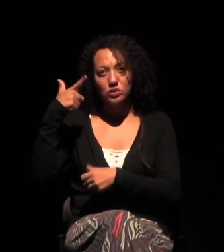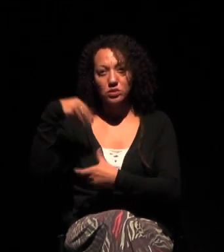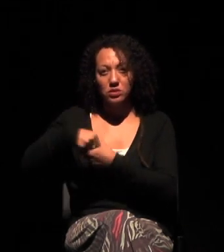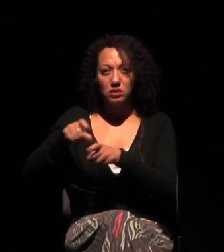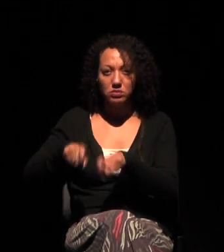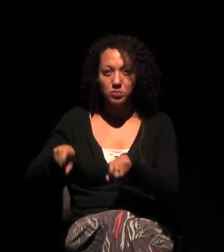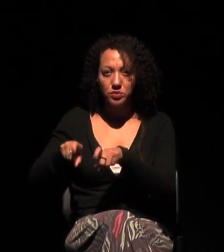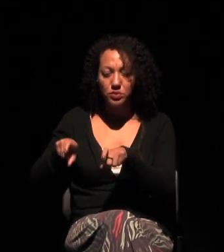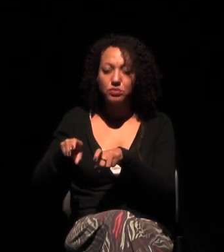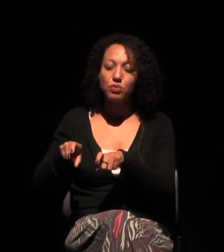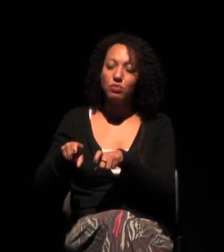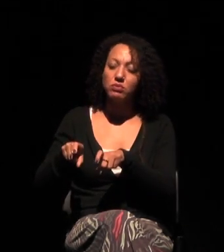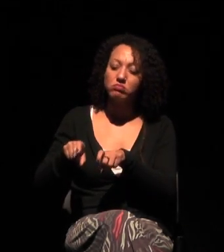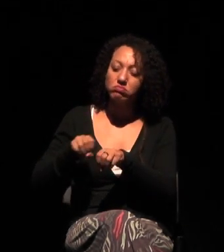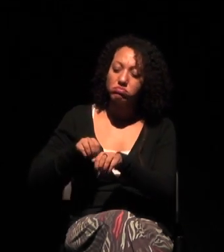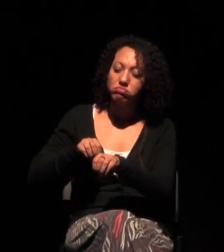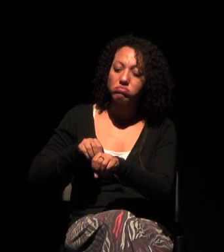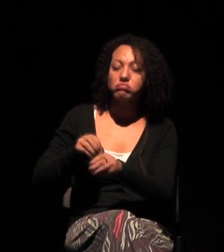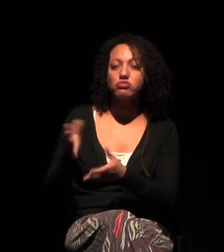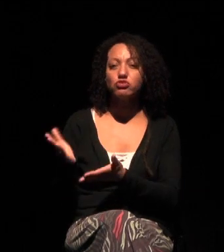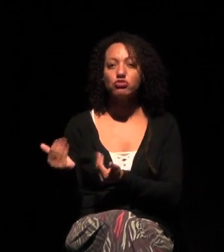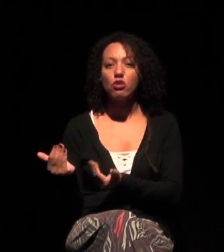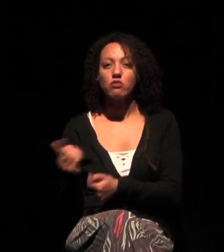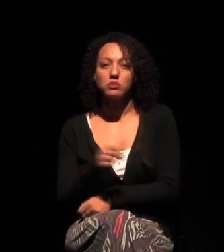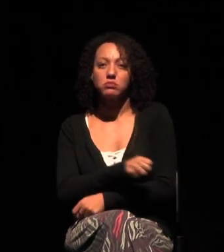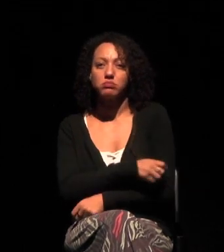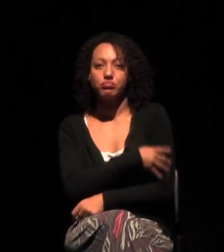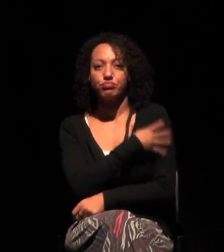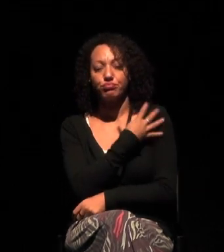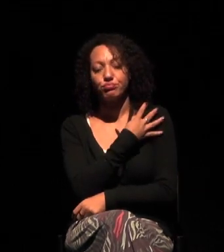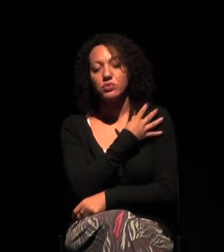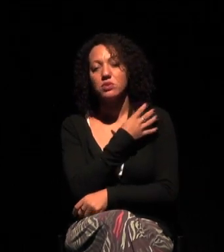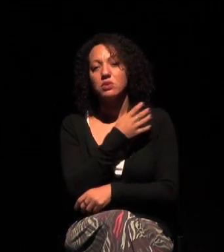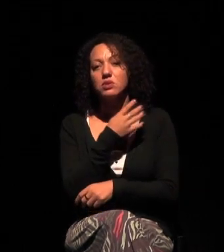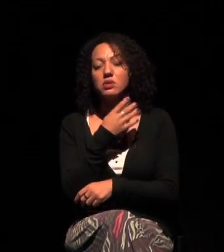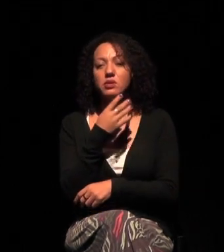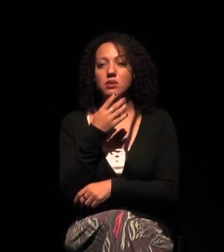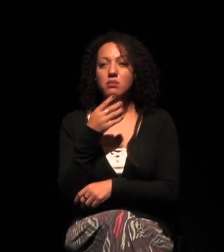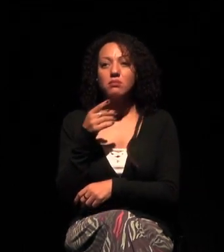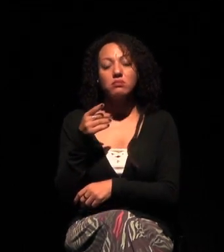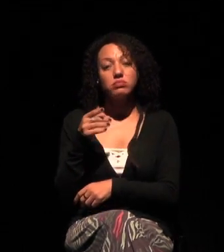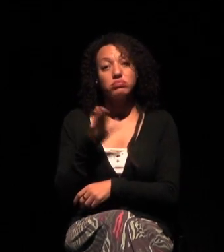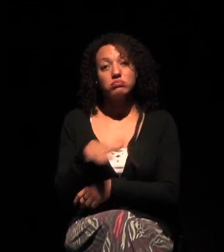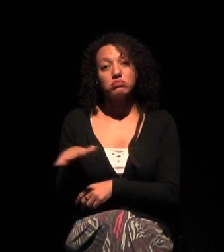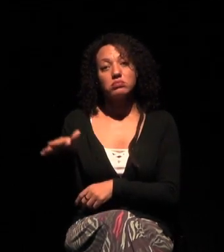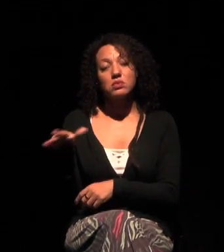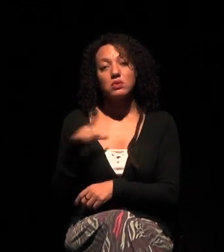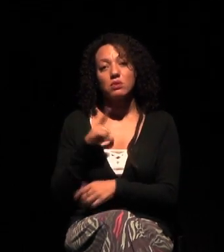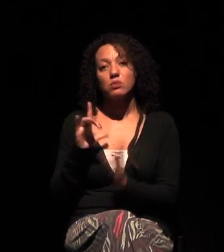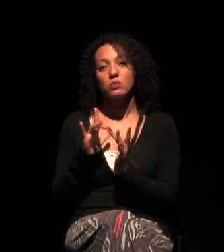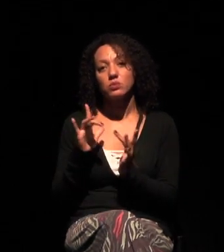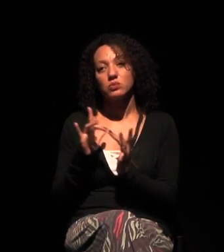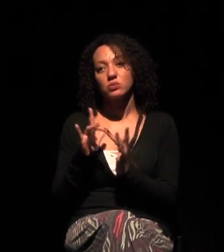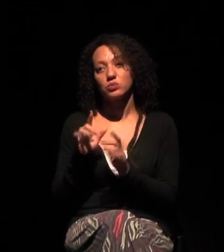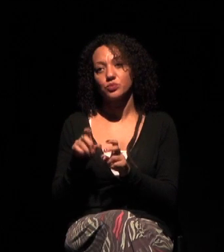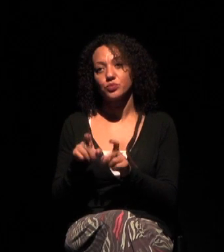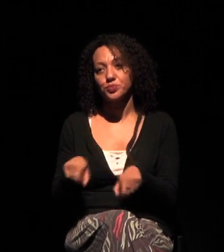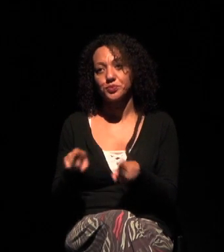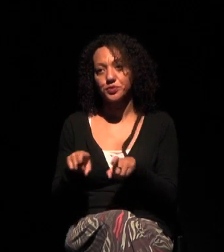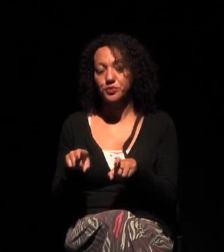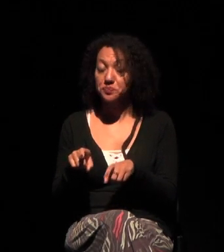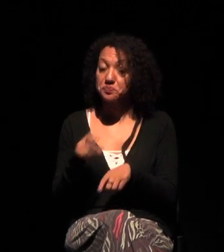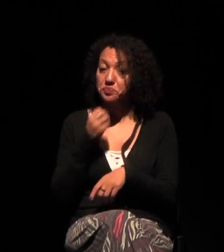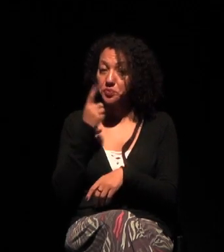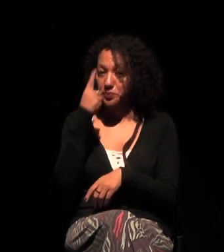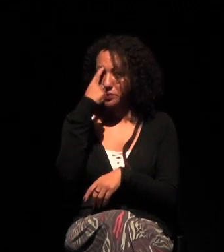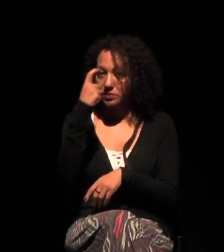pra jovens e procurando colocar eles há um contato é é uma boa